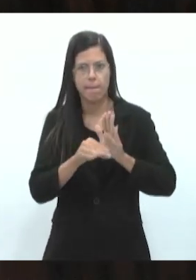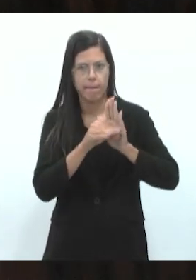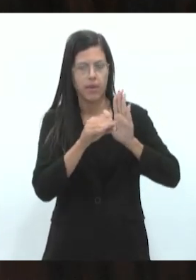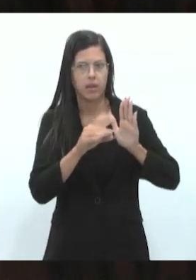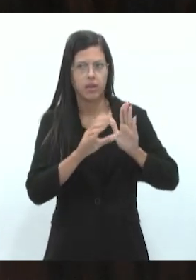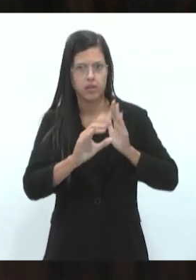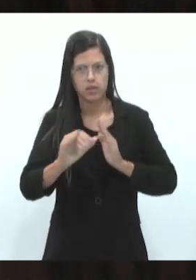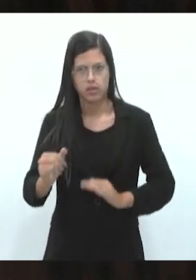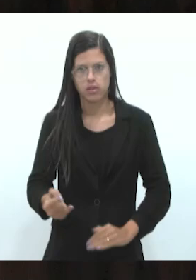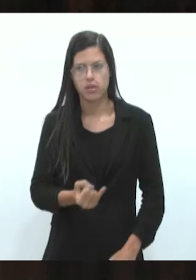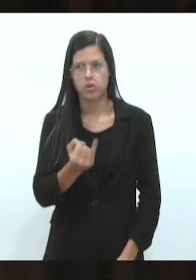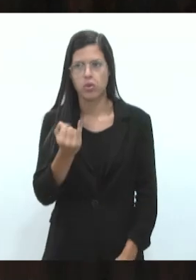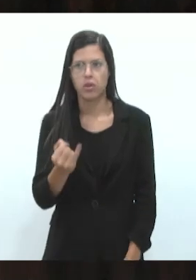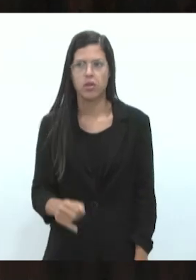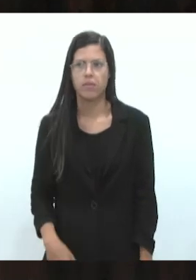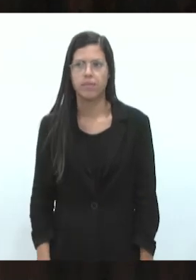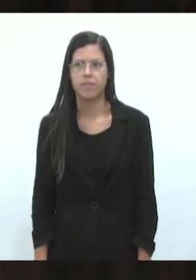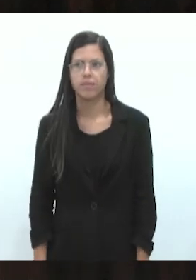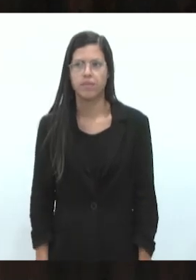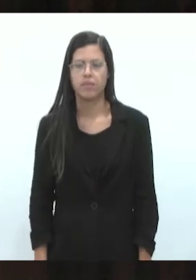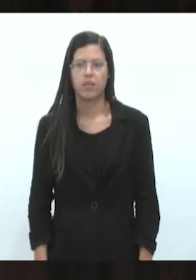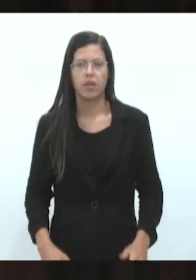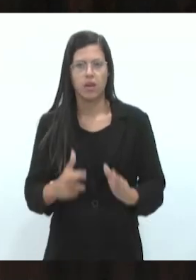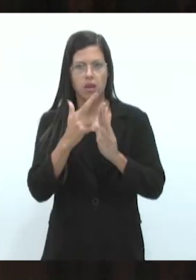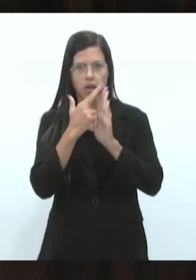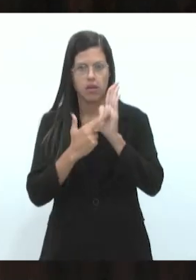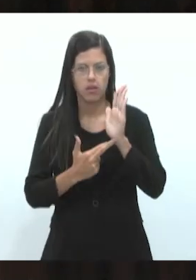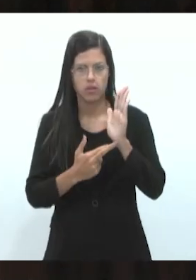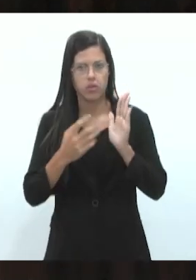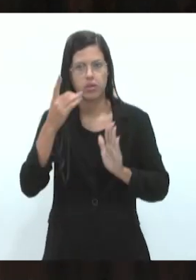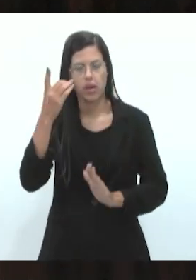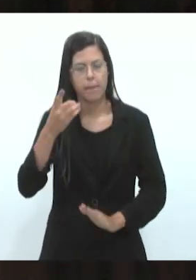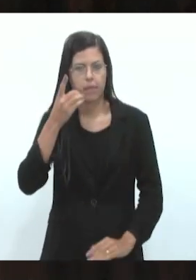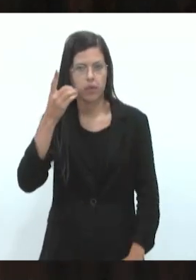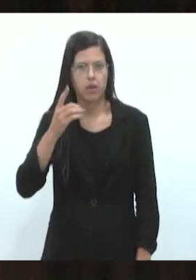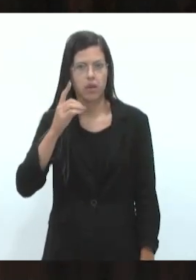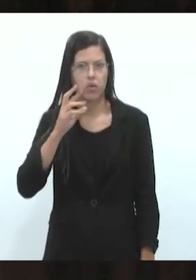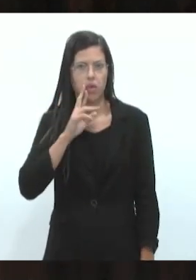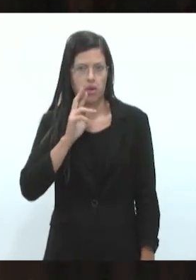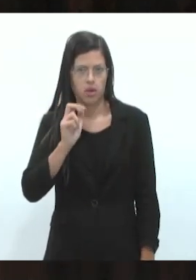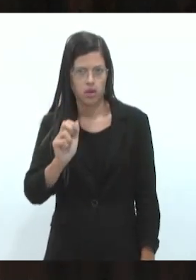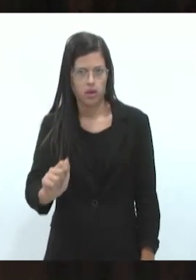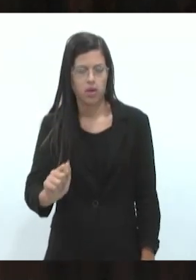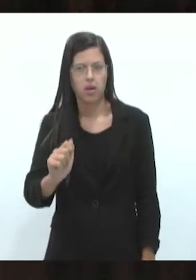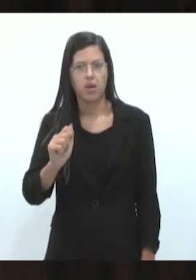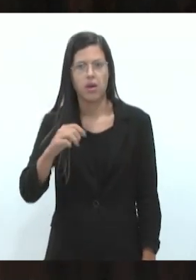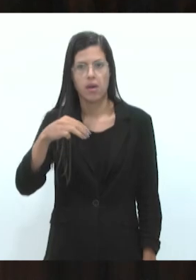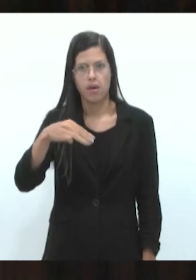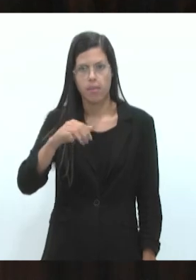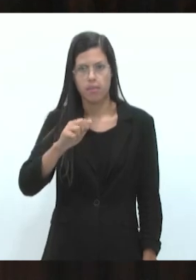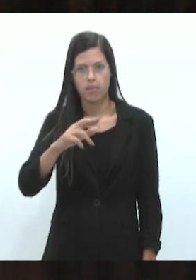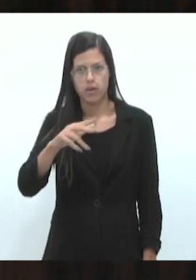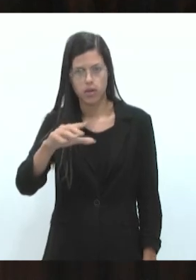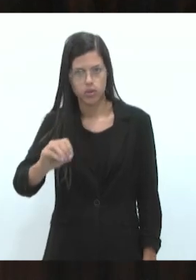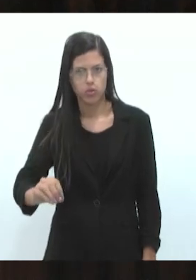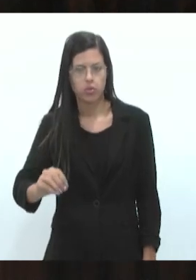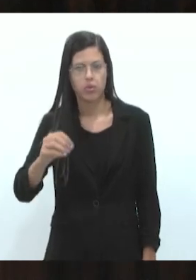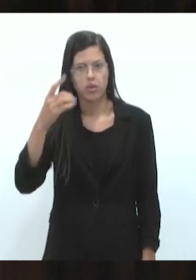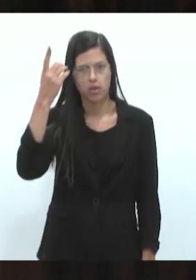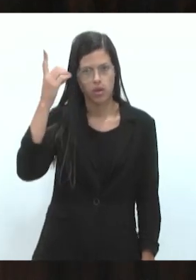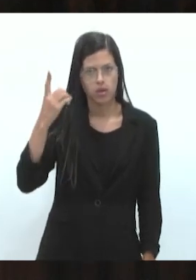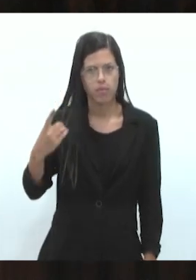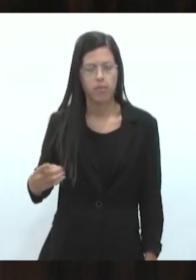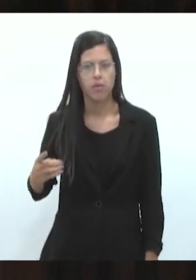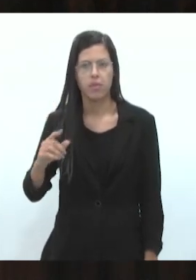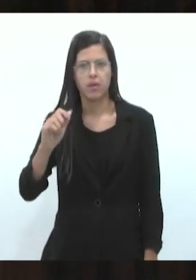da Comissão de Constituição e Justiça. Relatores: deputados Rodrigo Amorim, Márcio Gualberto, Dani Balbi